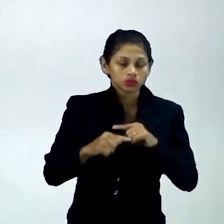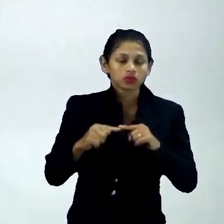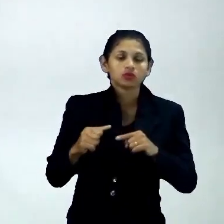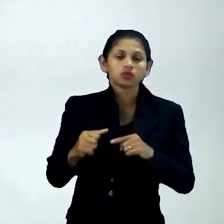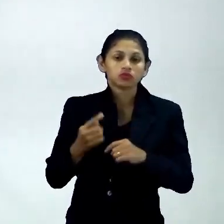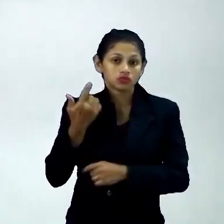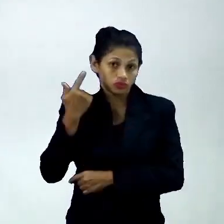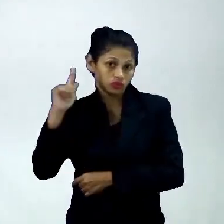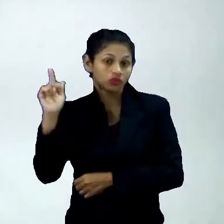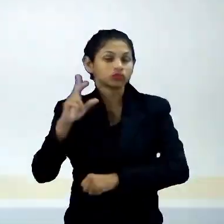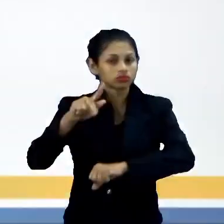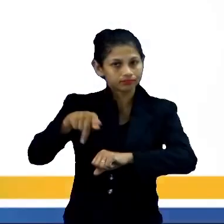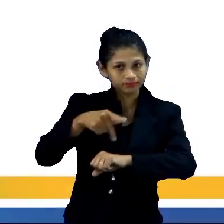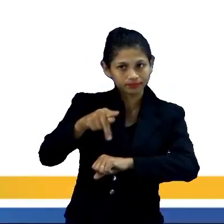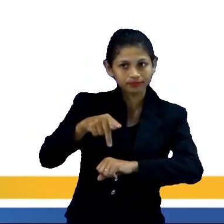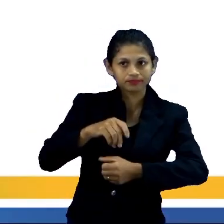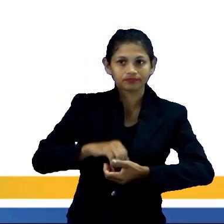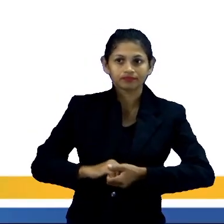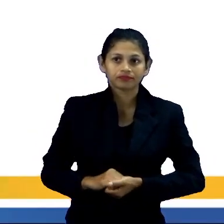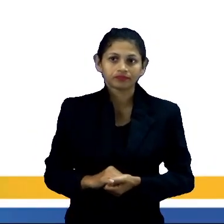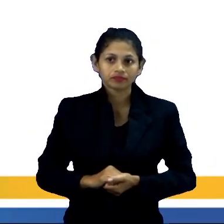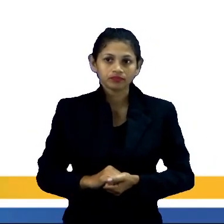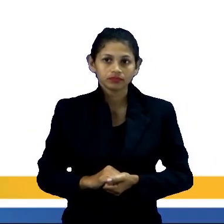Brasil, dentro do próprio país, tá?